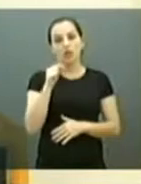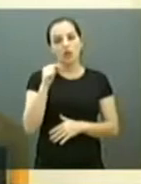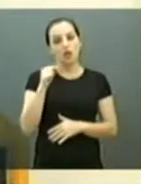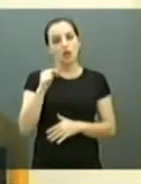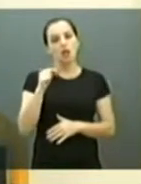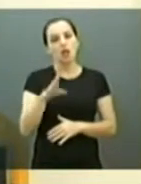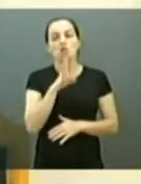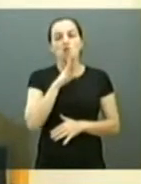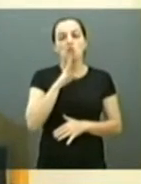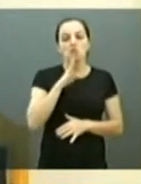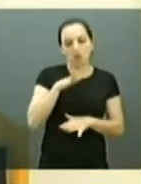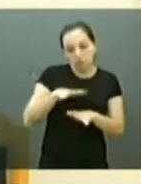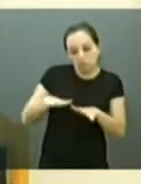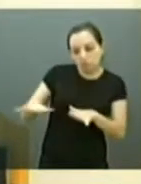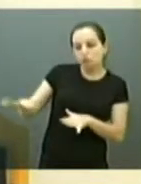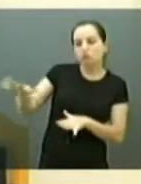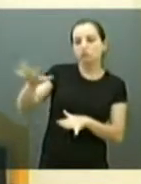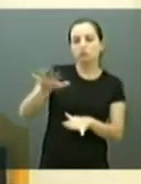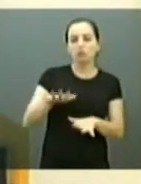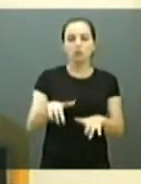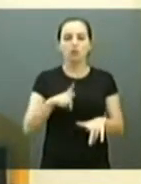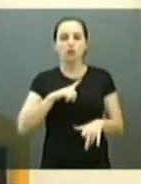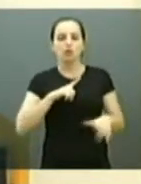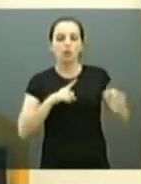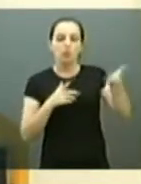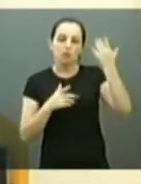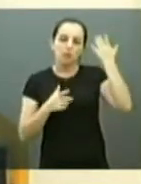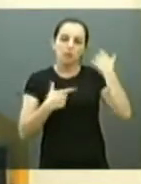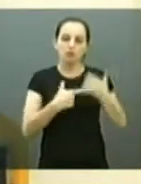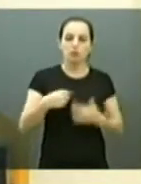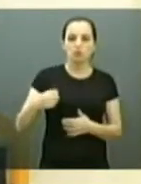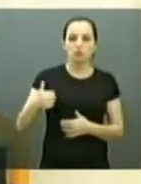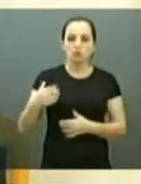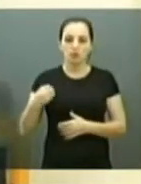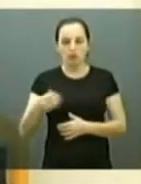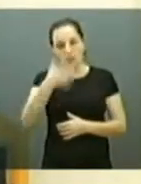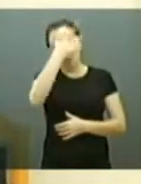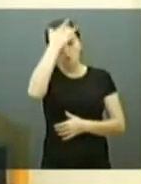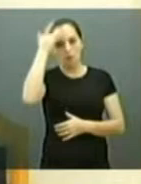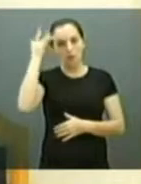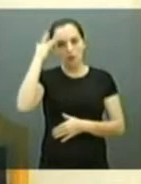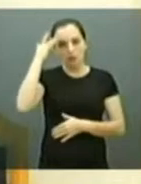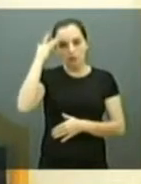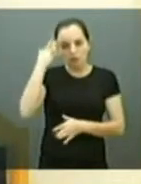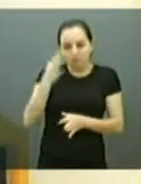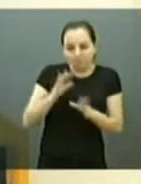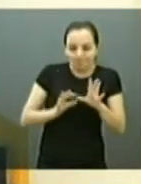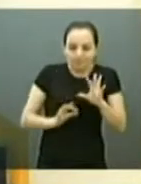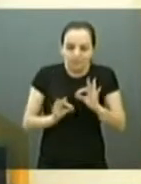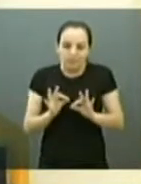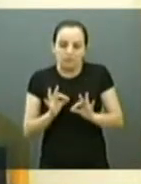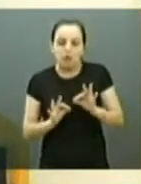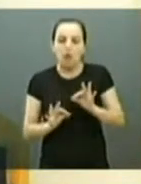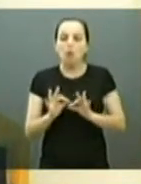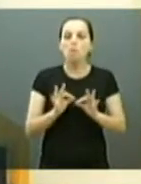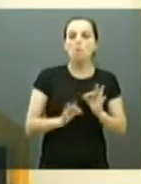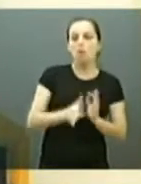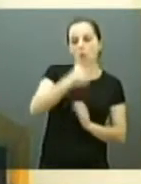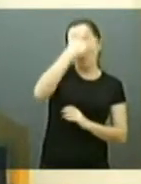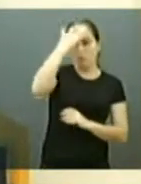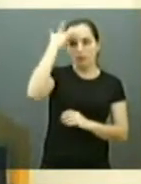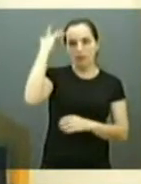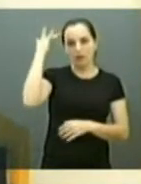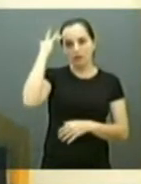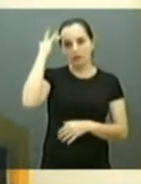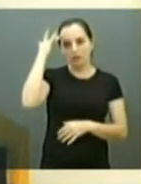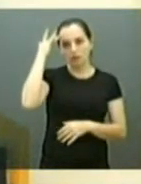toda a região, que houve em 2010, uma pessoa que manipulou aqui dentro da Câmara Municipal algumas pessoas, não